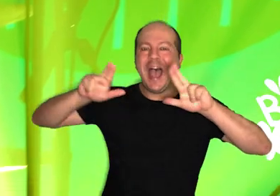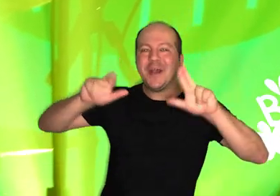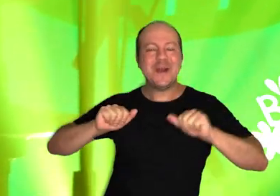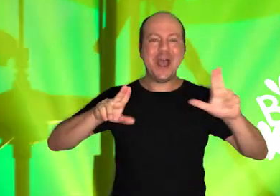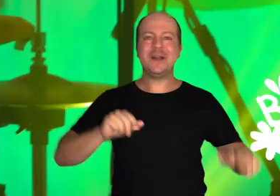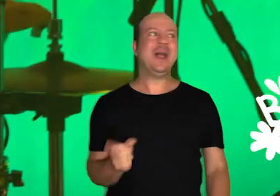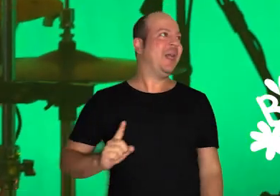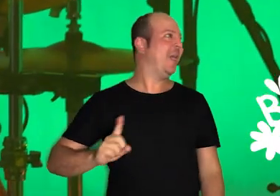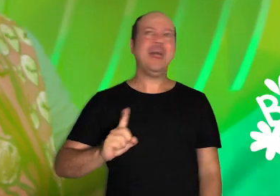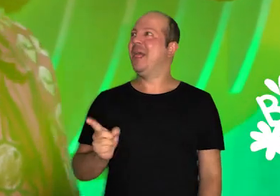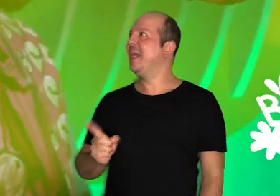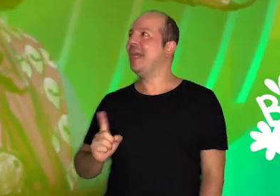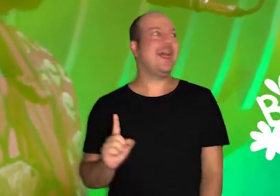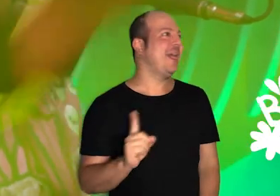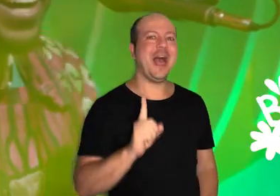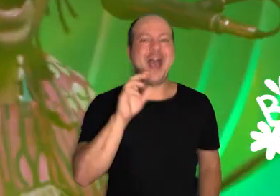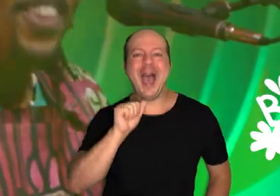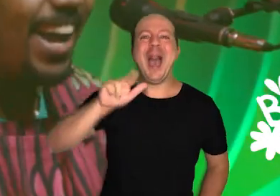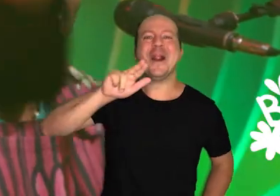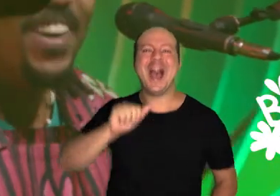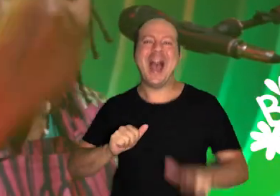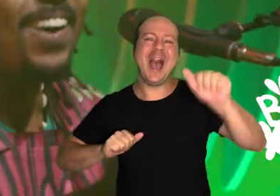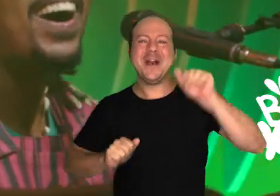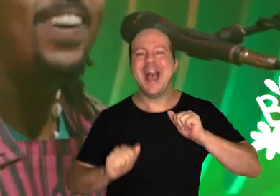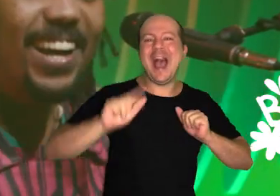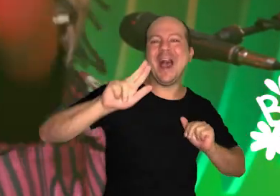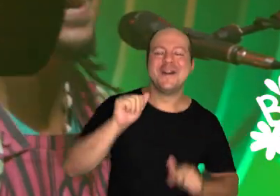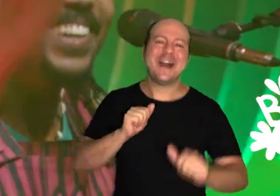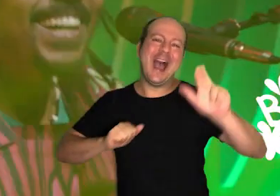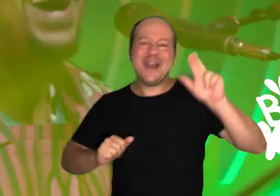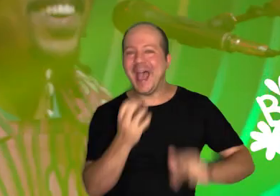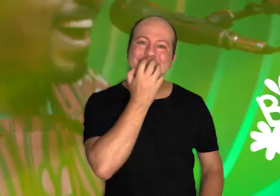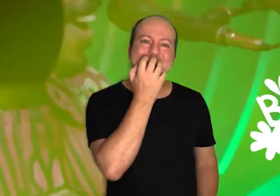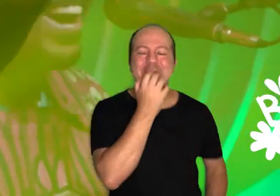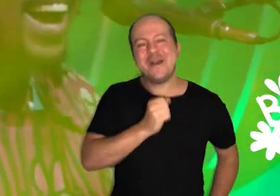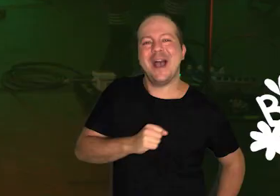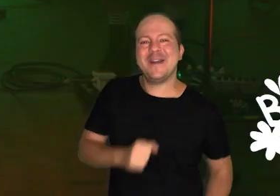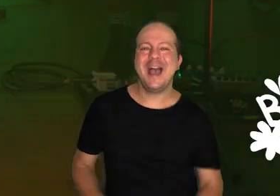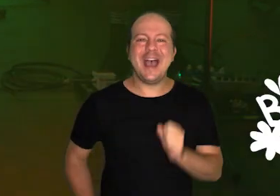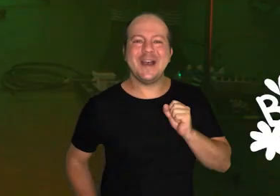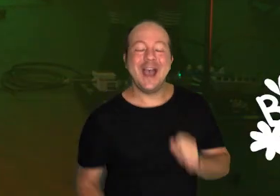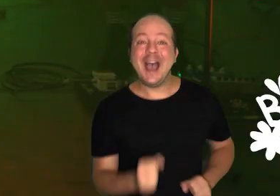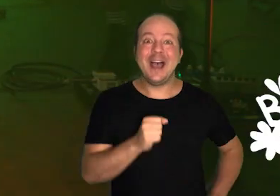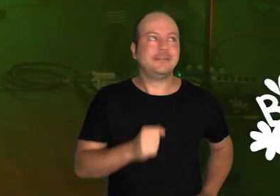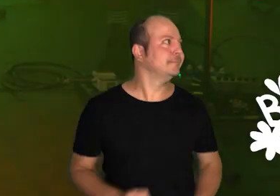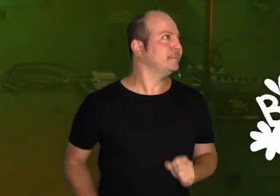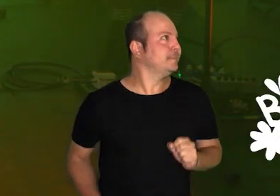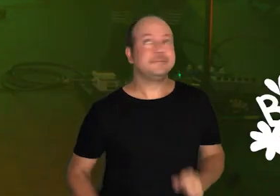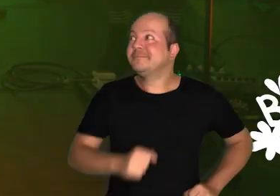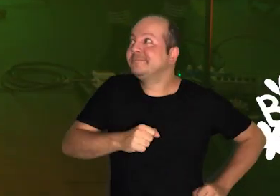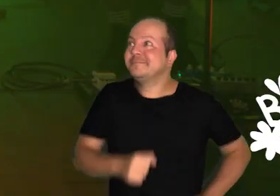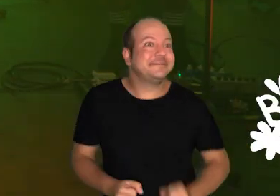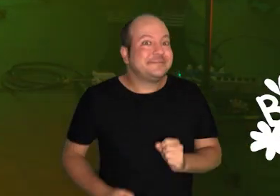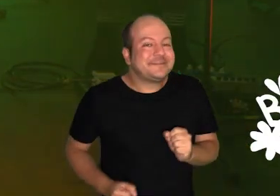au, au, au, au, au, au, au, au, au, au, au, au, au, au, au, au, au,